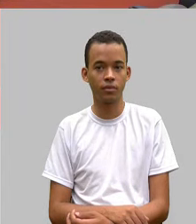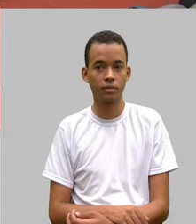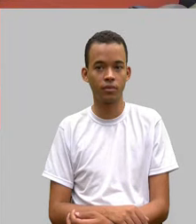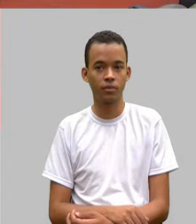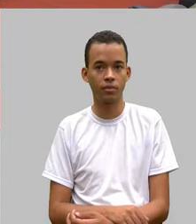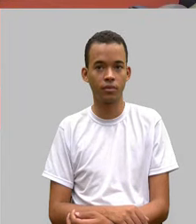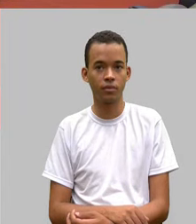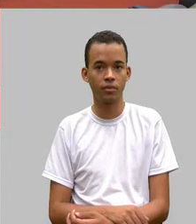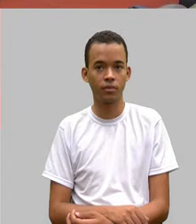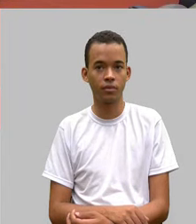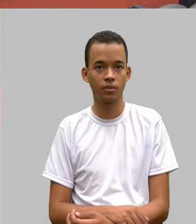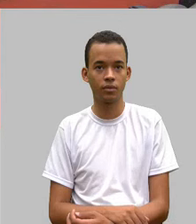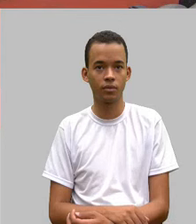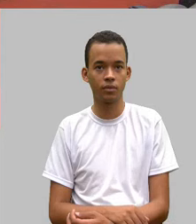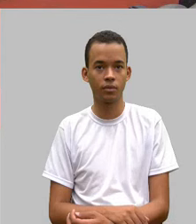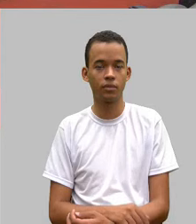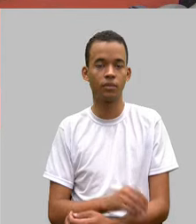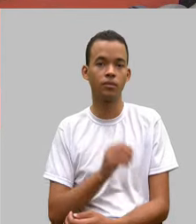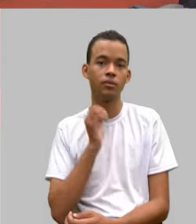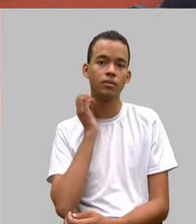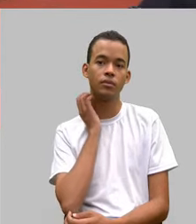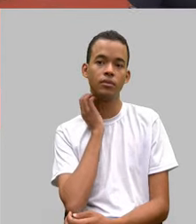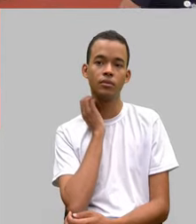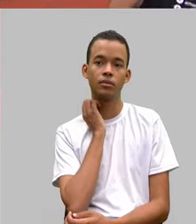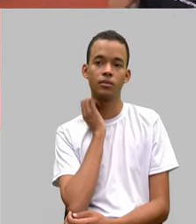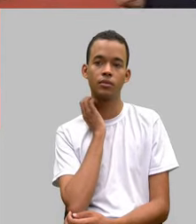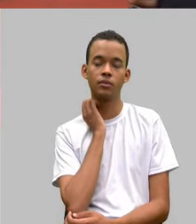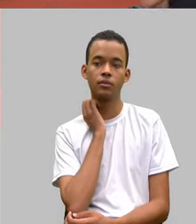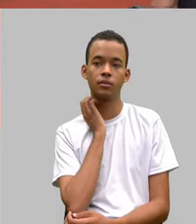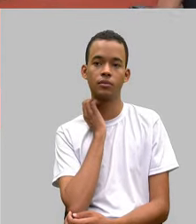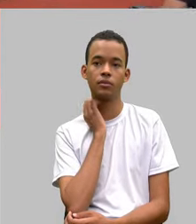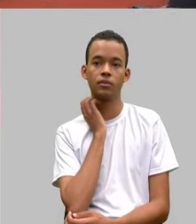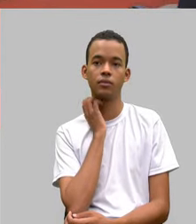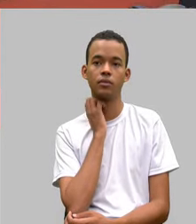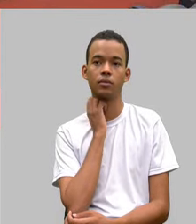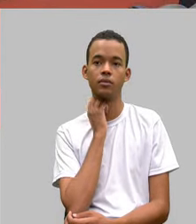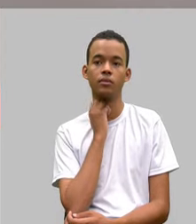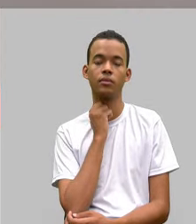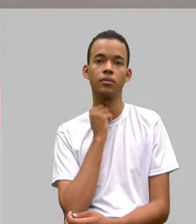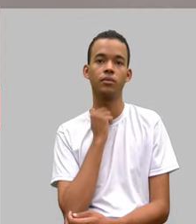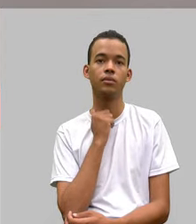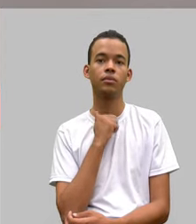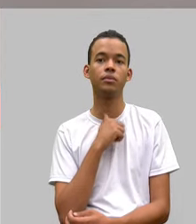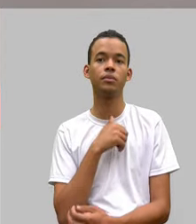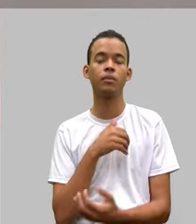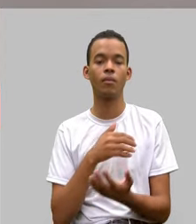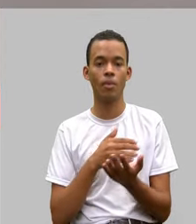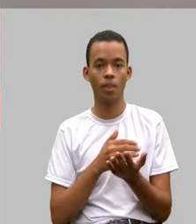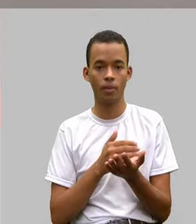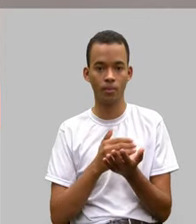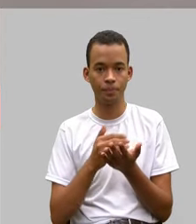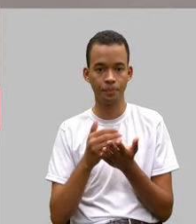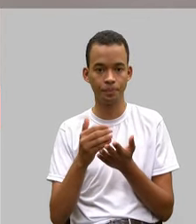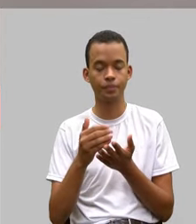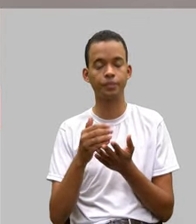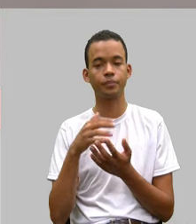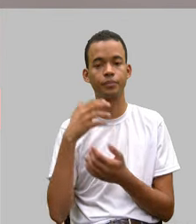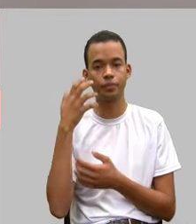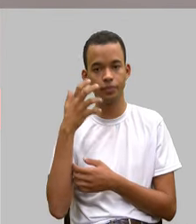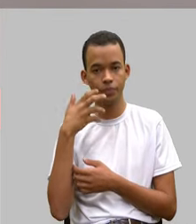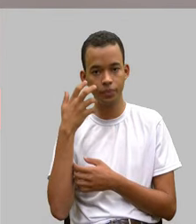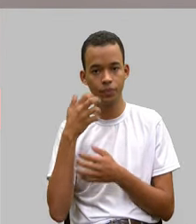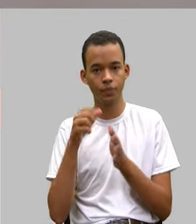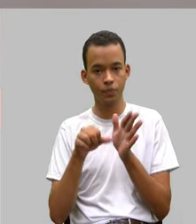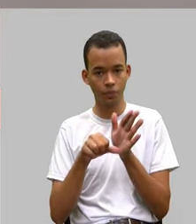agora não não quero falar não pode seguir não que era eu que tinha que chamar po iniciando a fase de Exposições da primeira